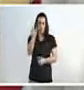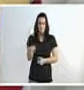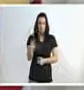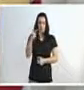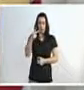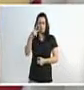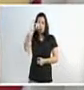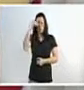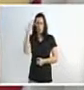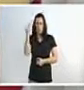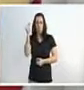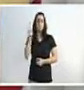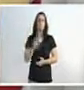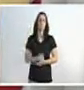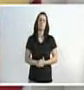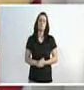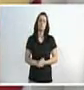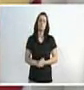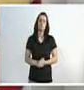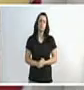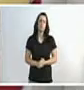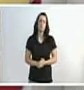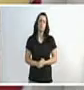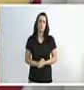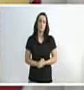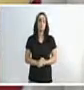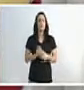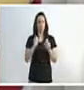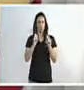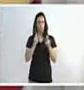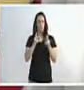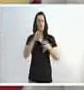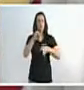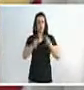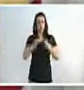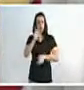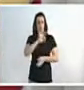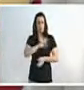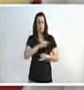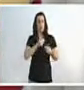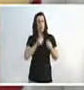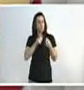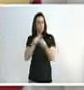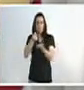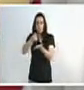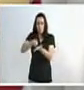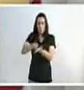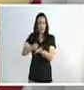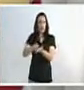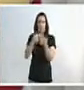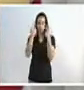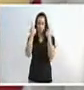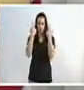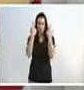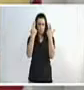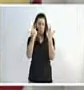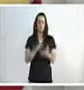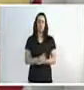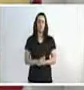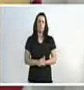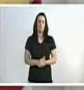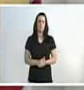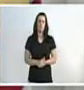e funções para o vice-prefeito, nada mais justo que, como todo agente público, receba o seu